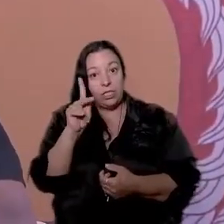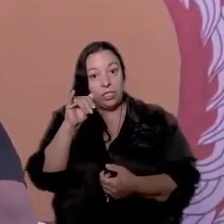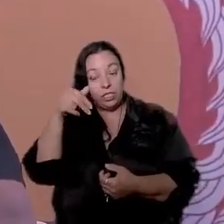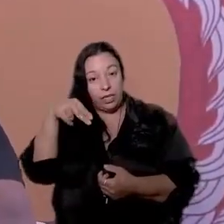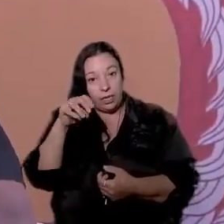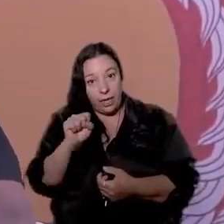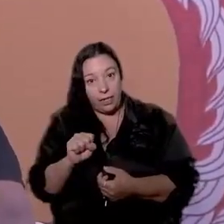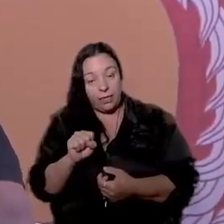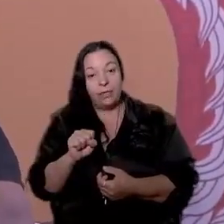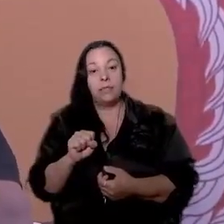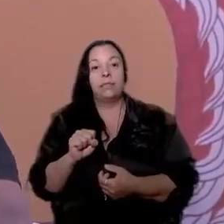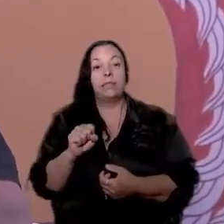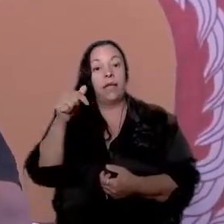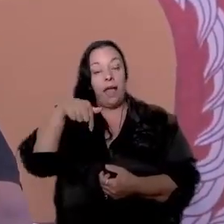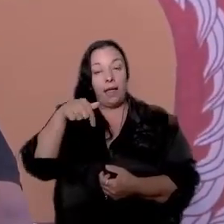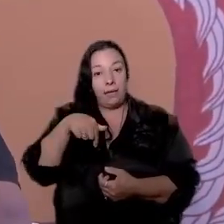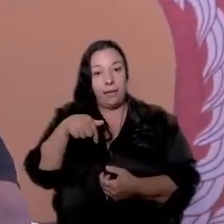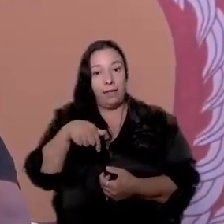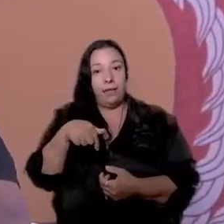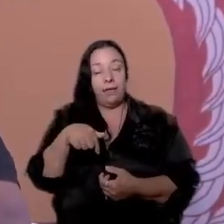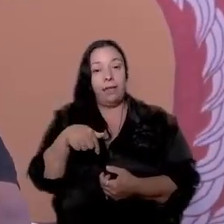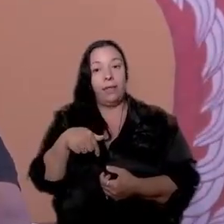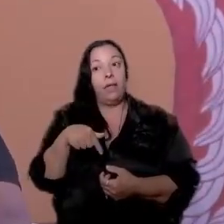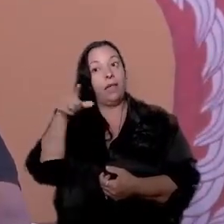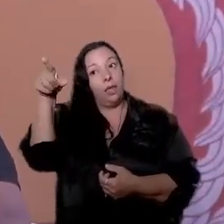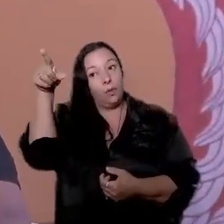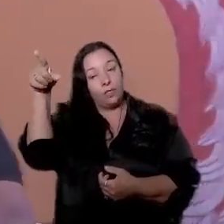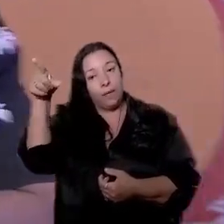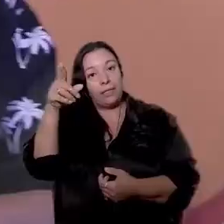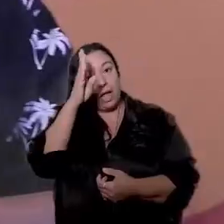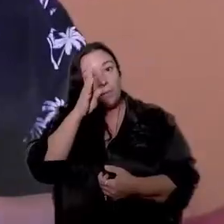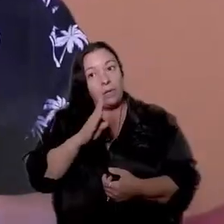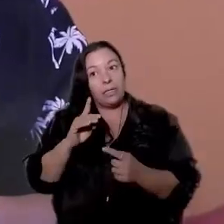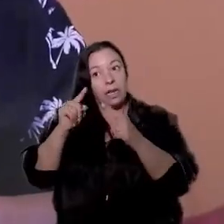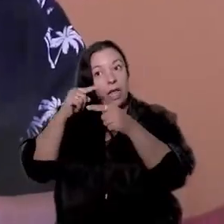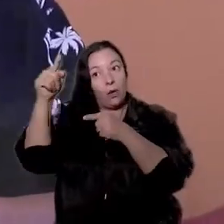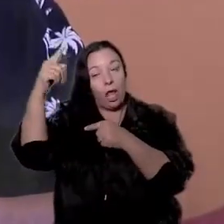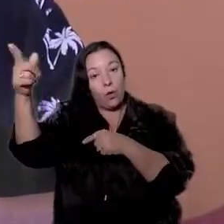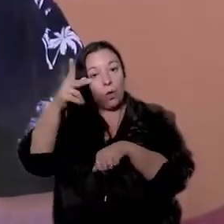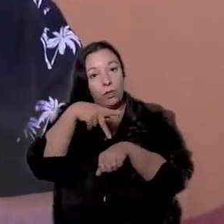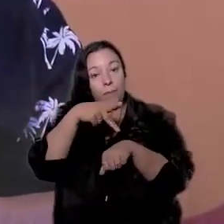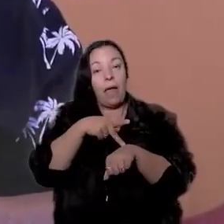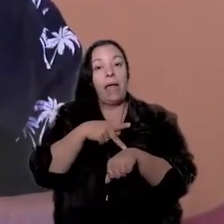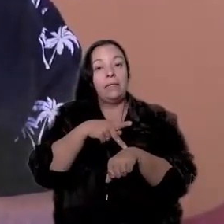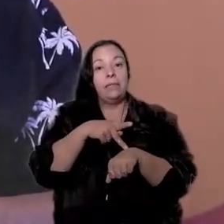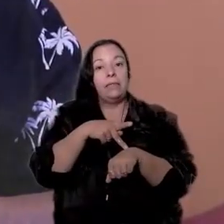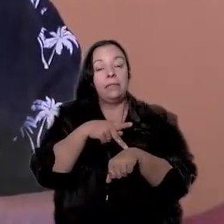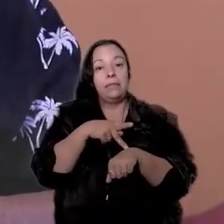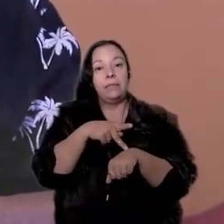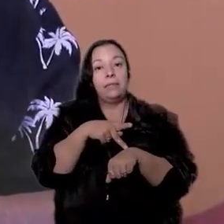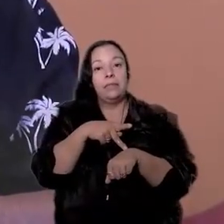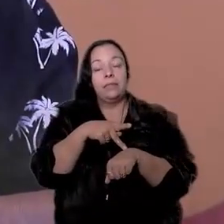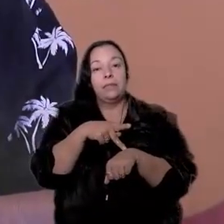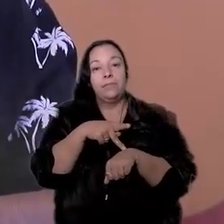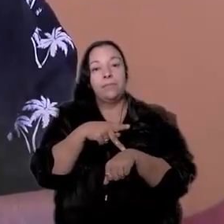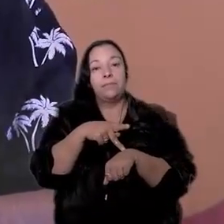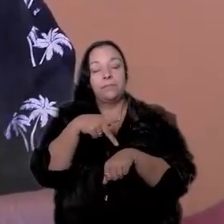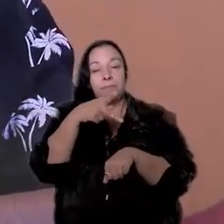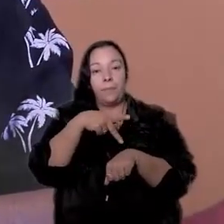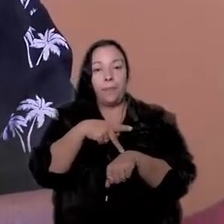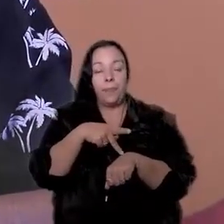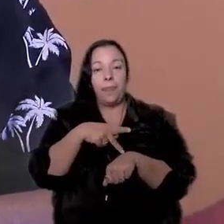China. Mas um espetáculo chinês aqui, ou um espetáculo brasileiro lá, você pode, porque a Lei Rouanet também foi feita para isso, para a